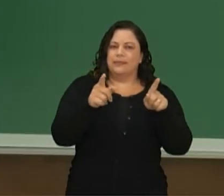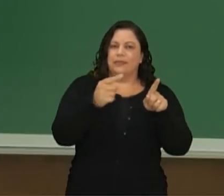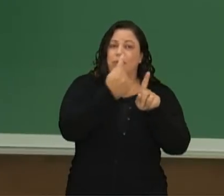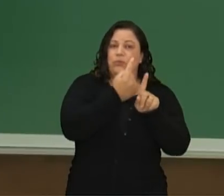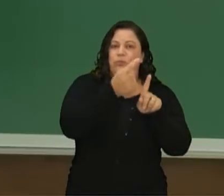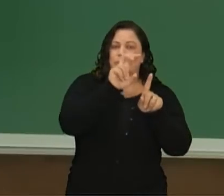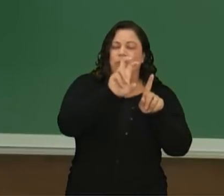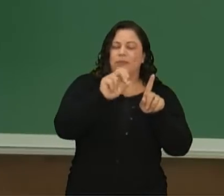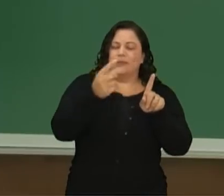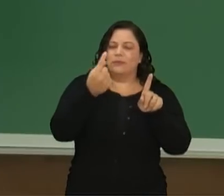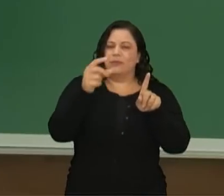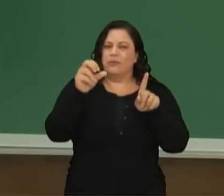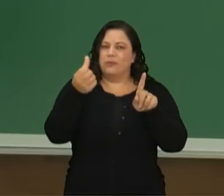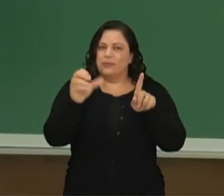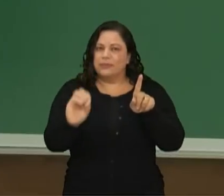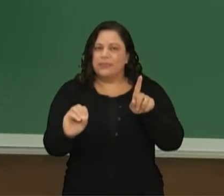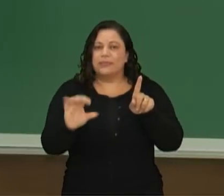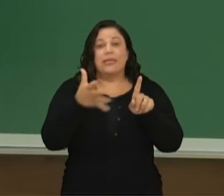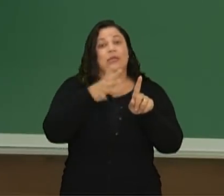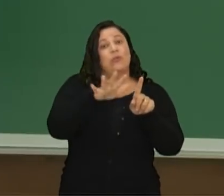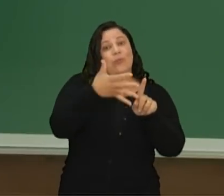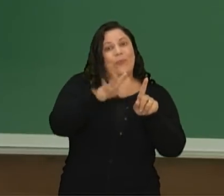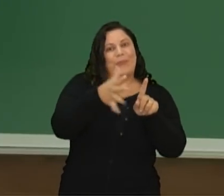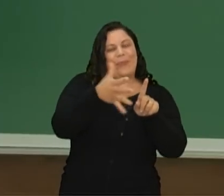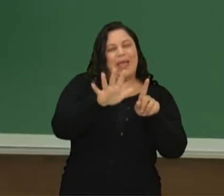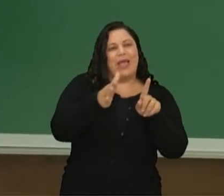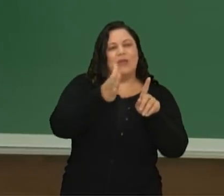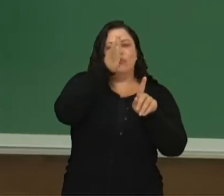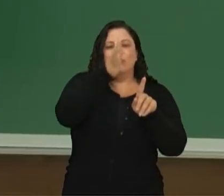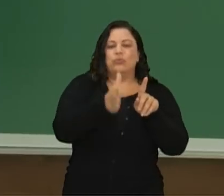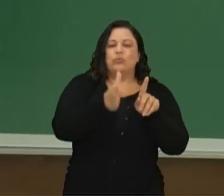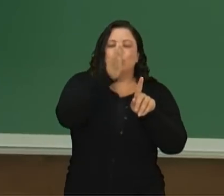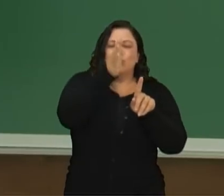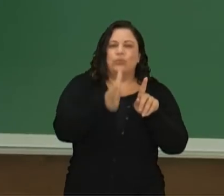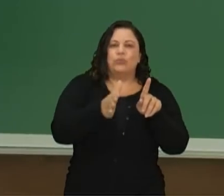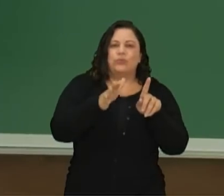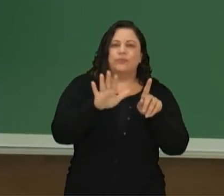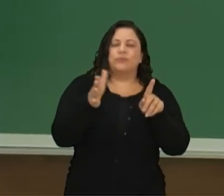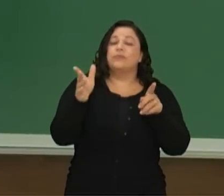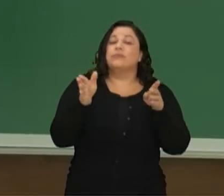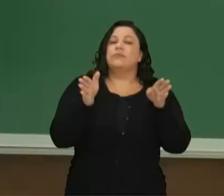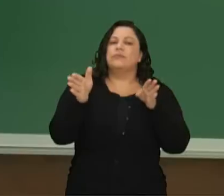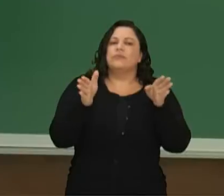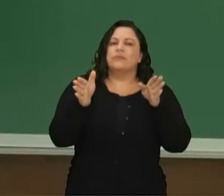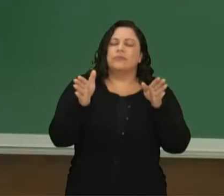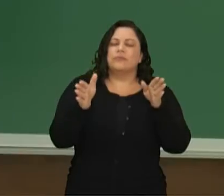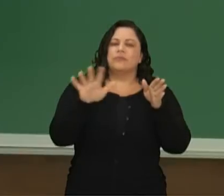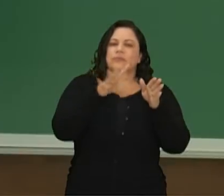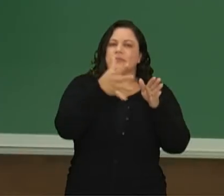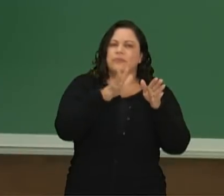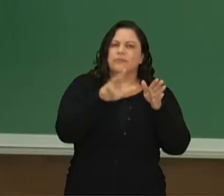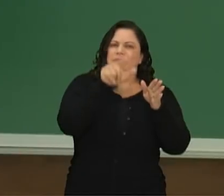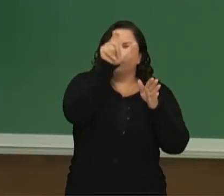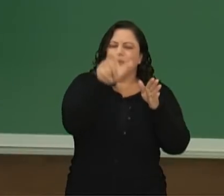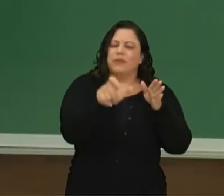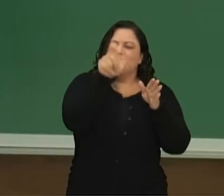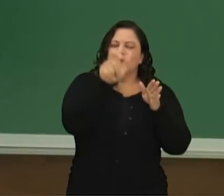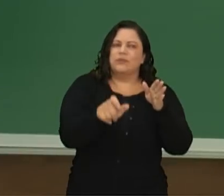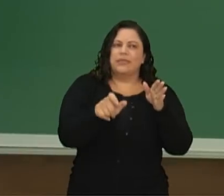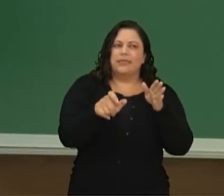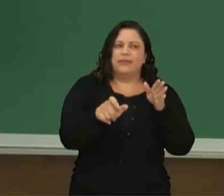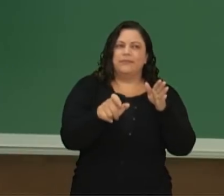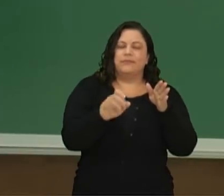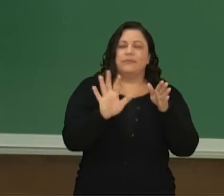valor médio entre os dois. Qual que é o valor médio aqui? O meio dele? Então, 1,50